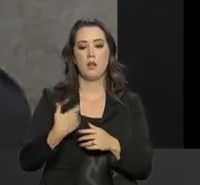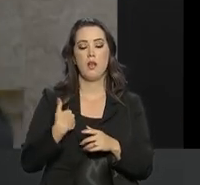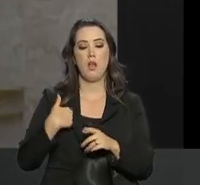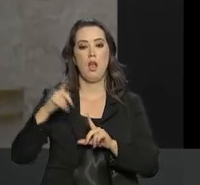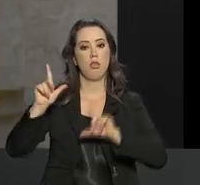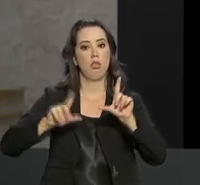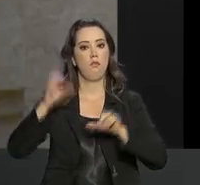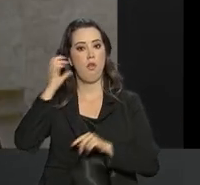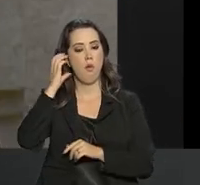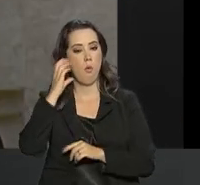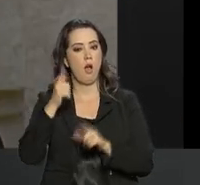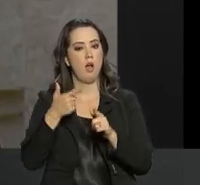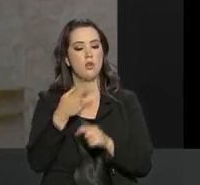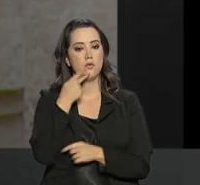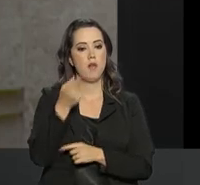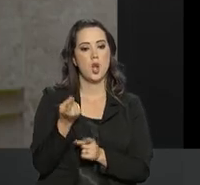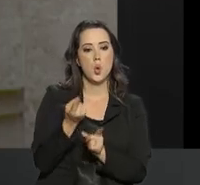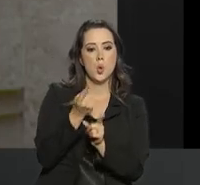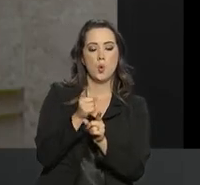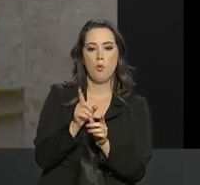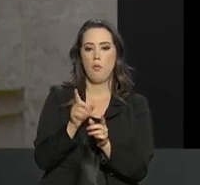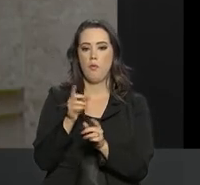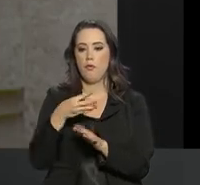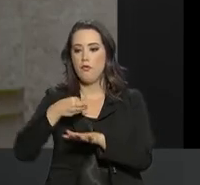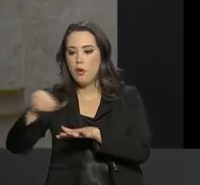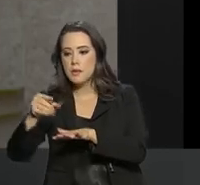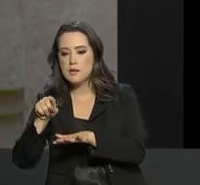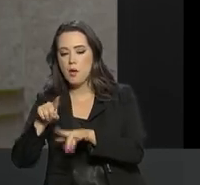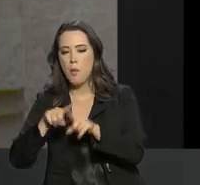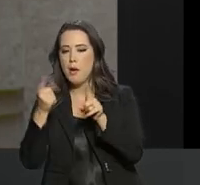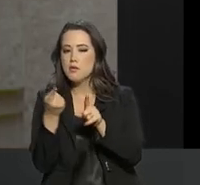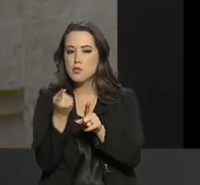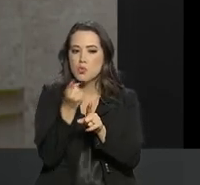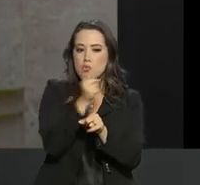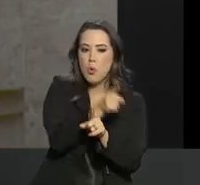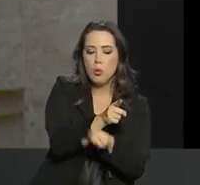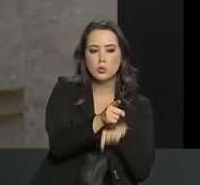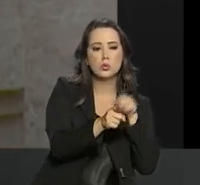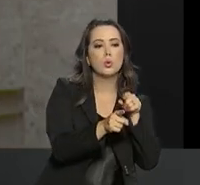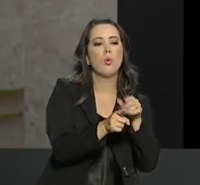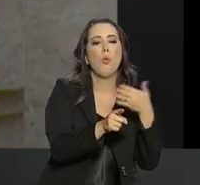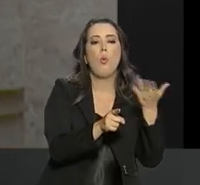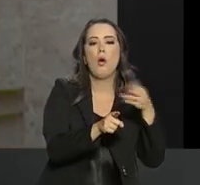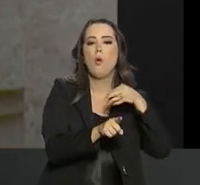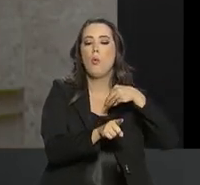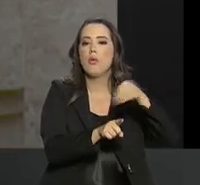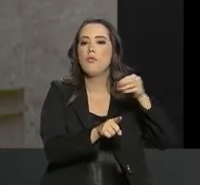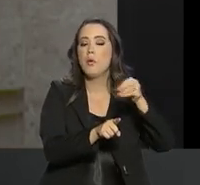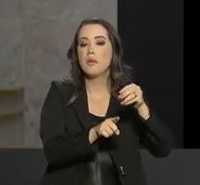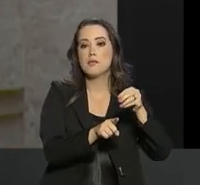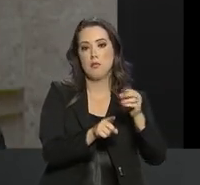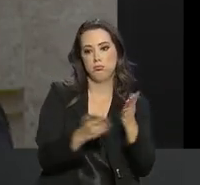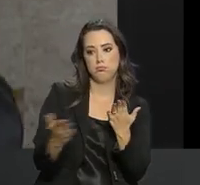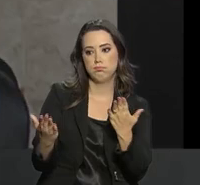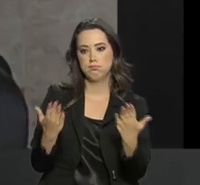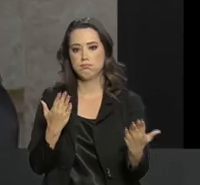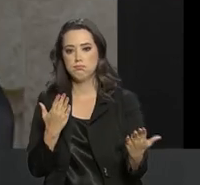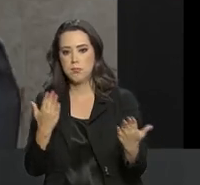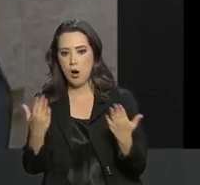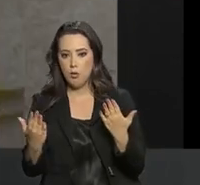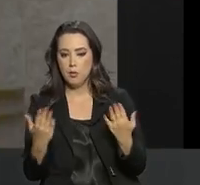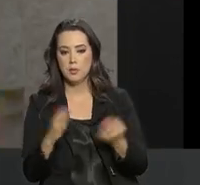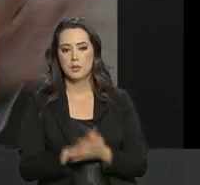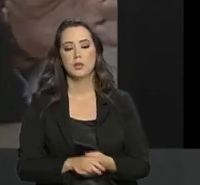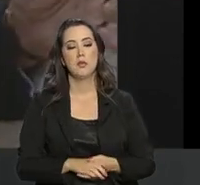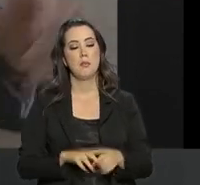cuida o outro lado, que é exata e precisamente para que a informação se complete. Ou ainda, se eu quiser cingir-me ao